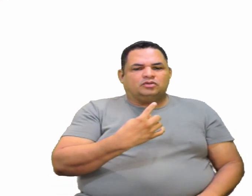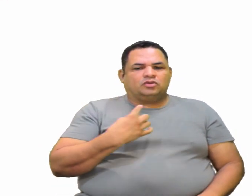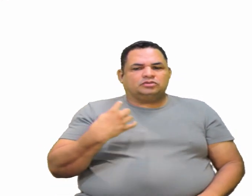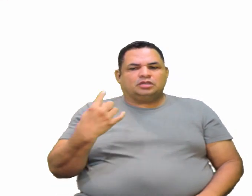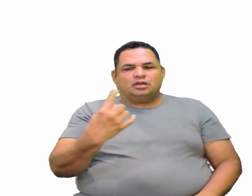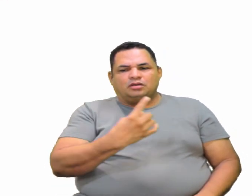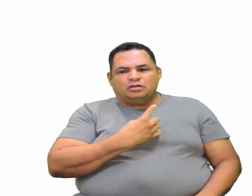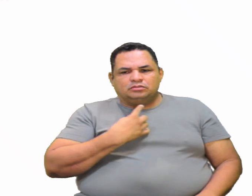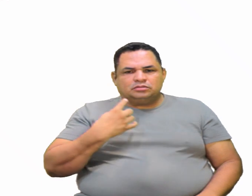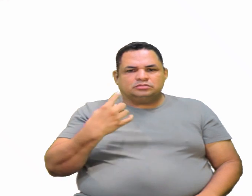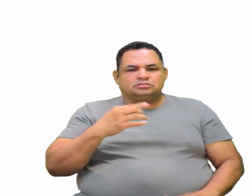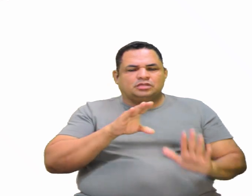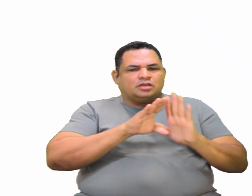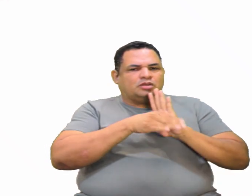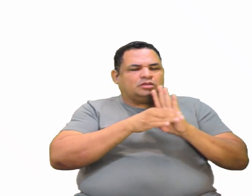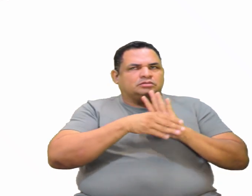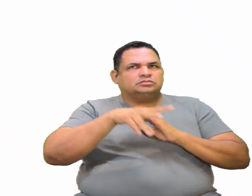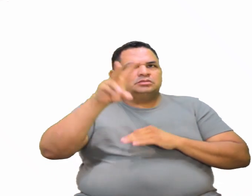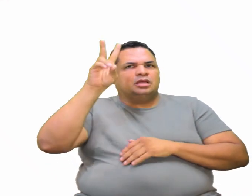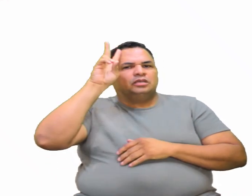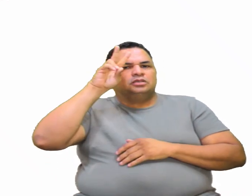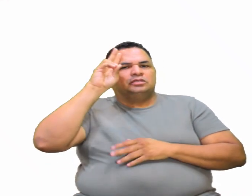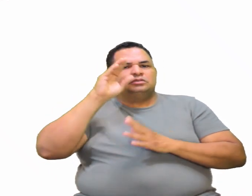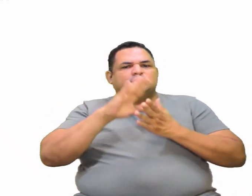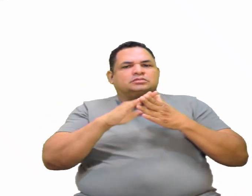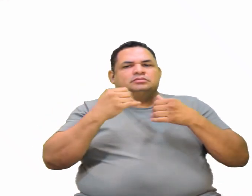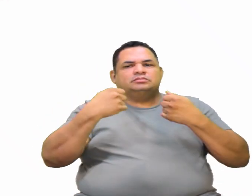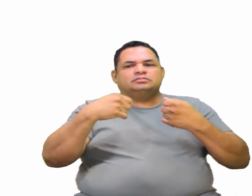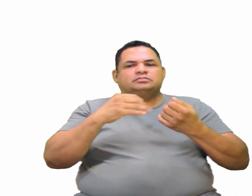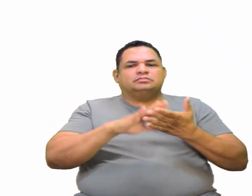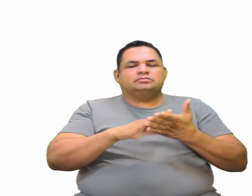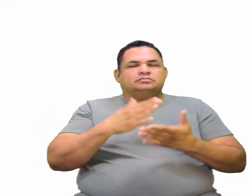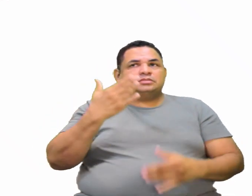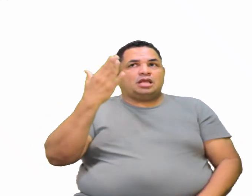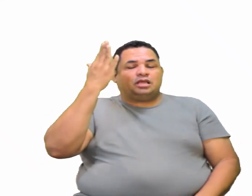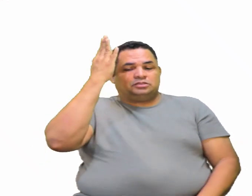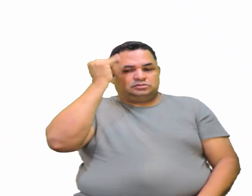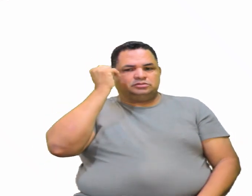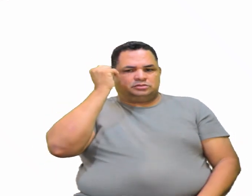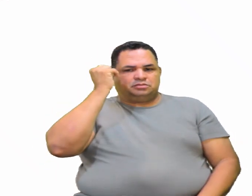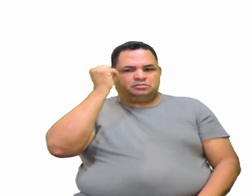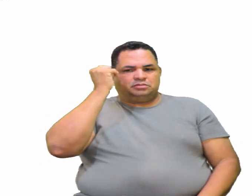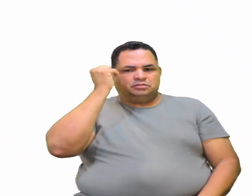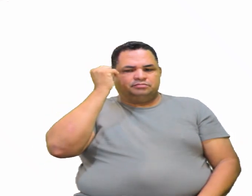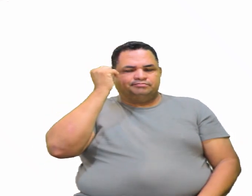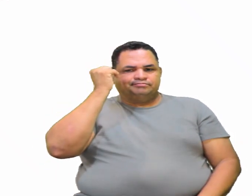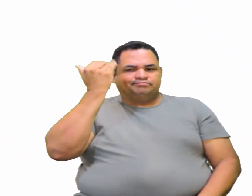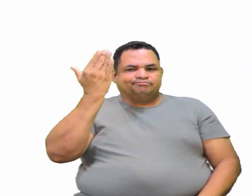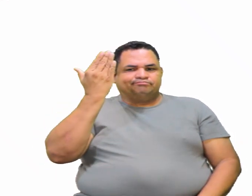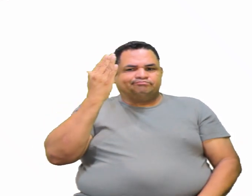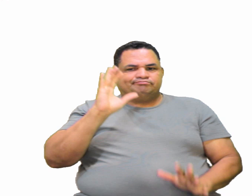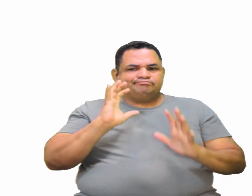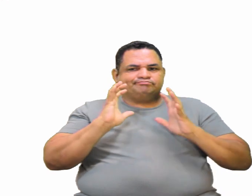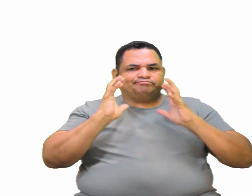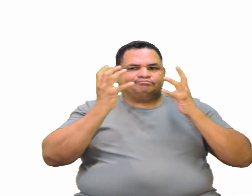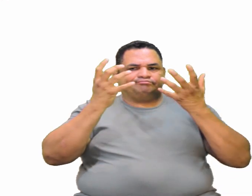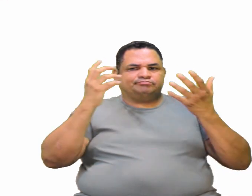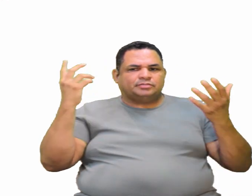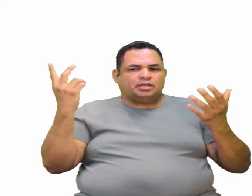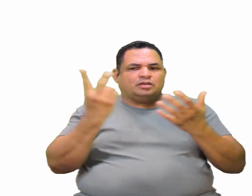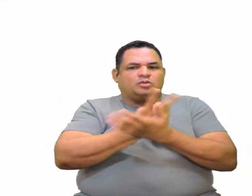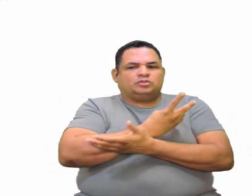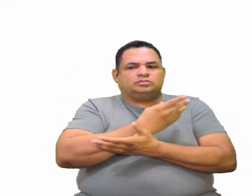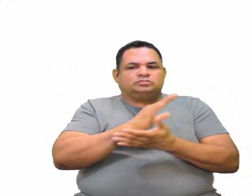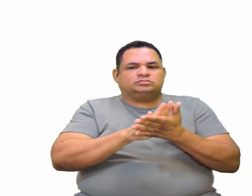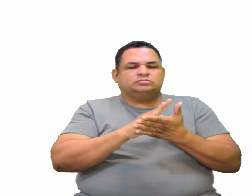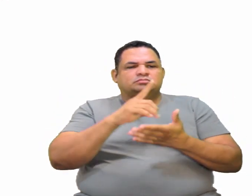um conceito, vai trazer uma história lá, só que você tem que ter na sua mente muito claro esses eventos que